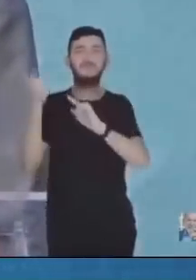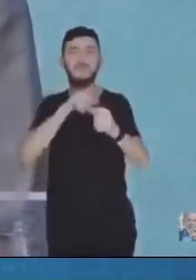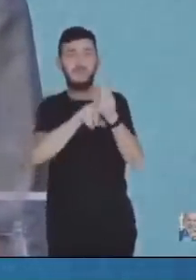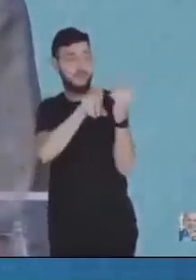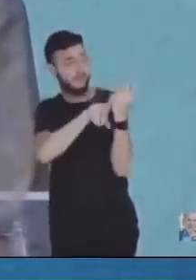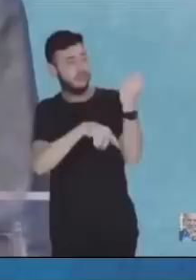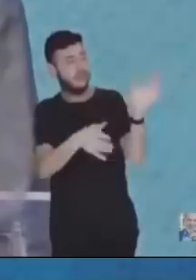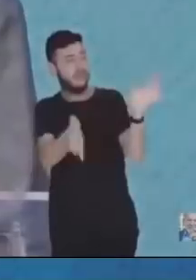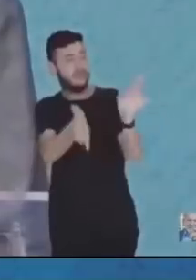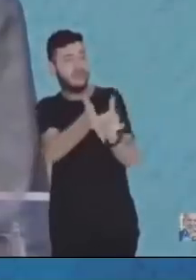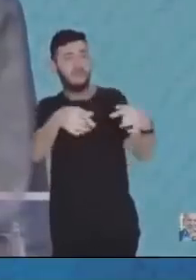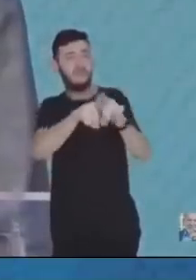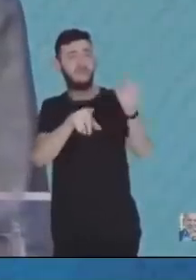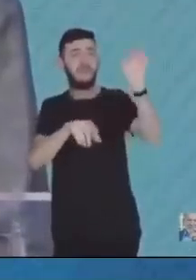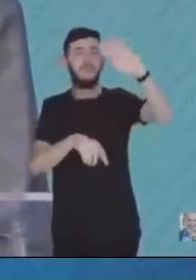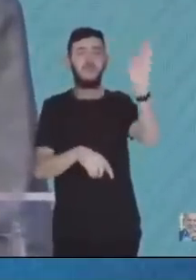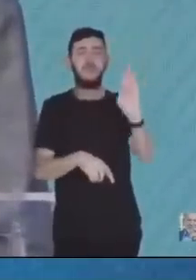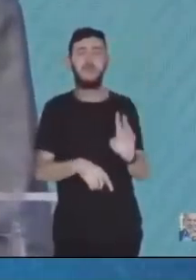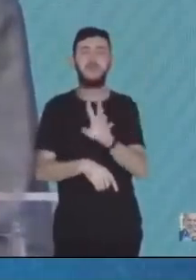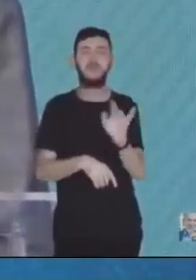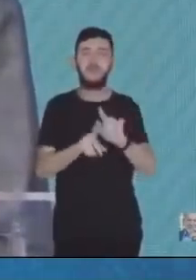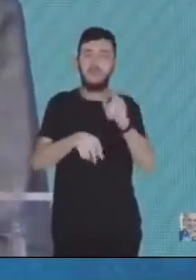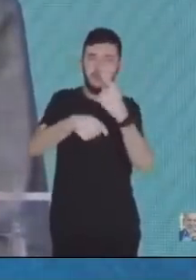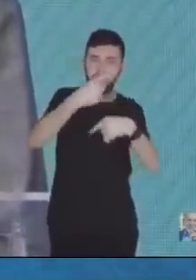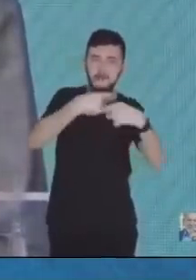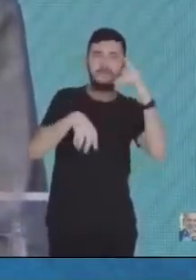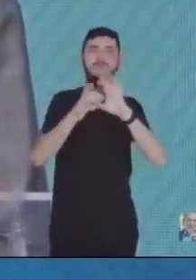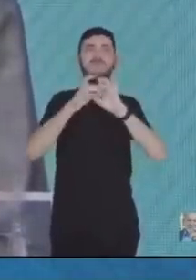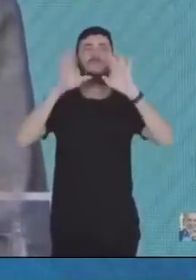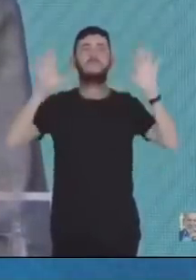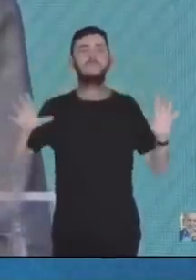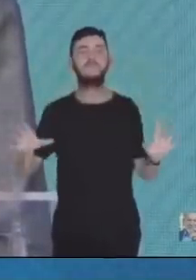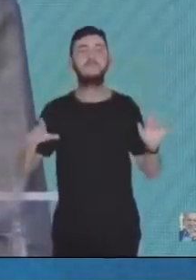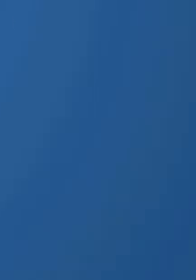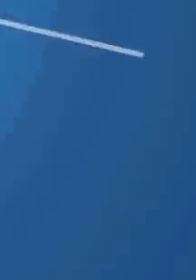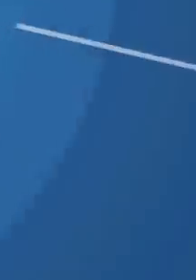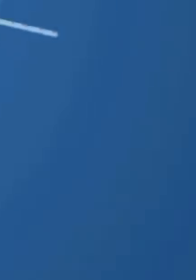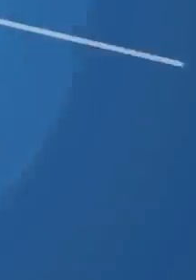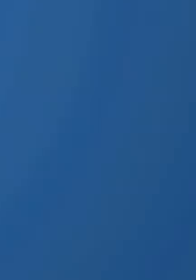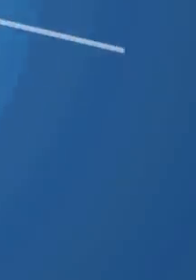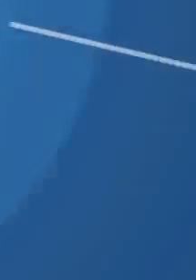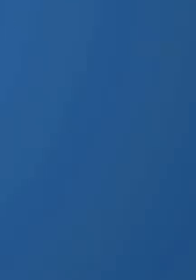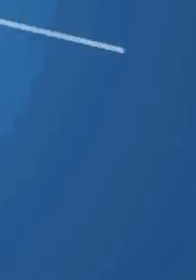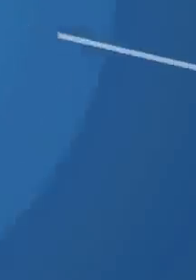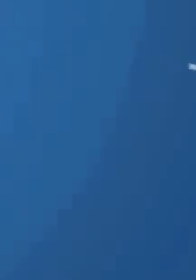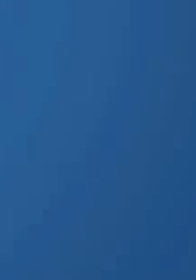um país livre, soberano e o seu povo voltará a ser feliz.